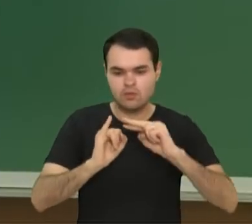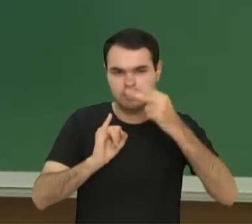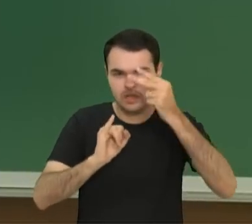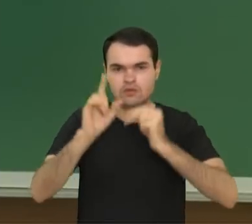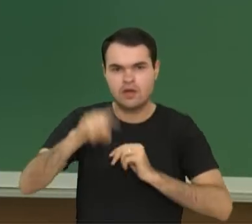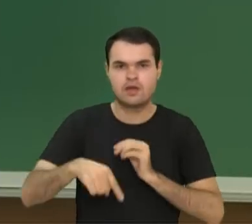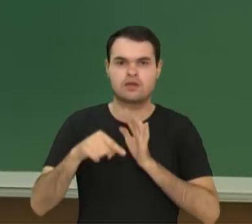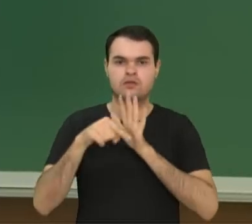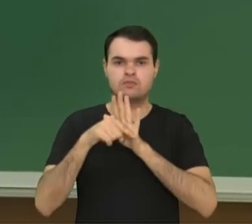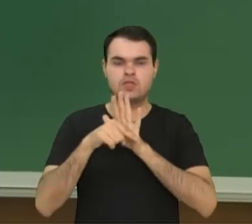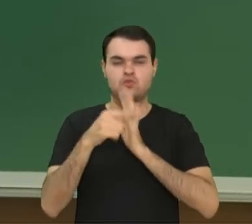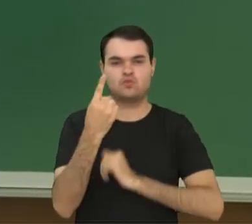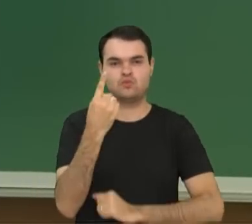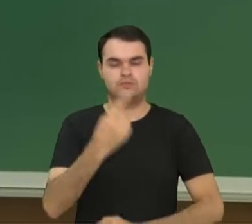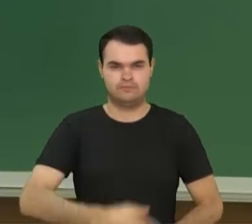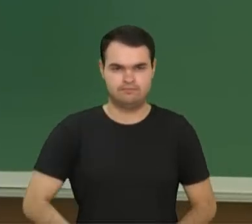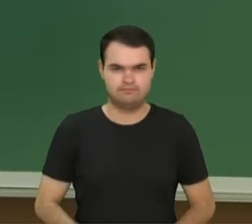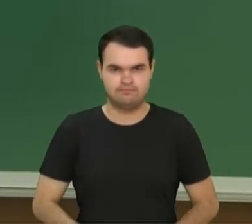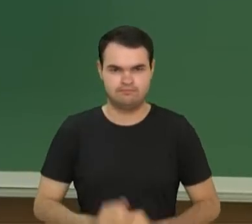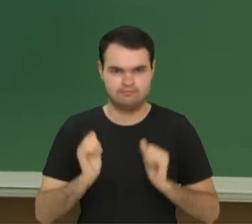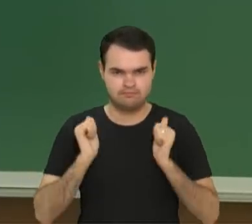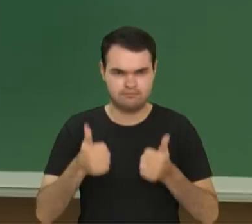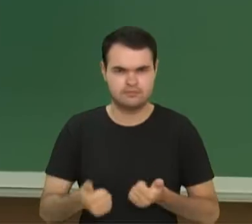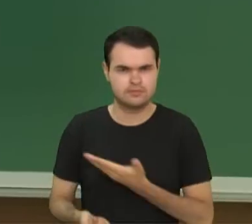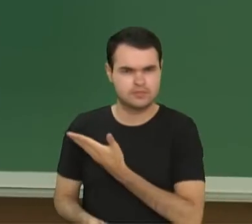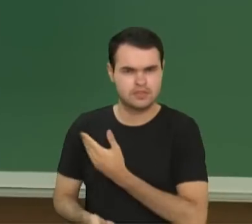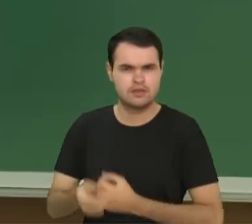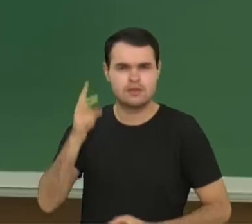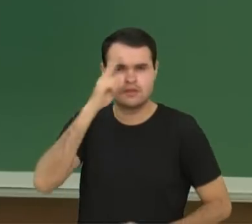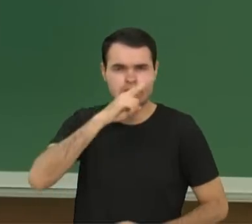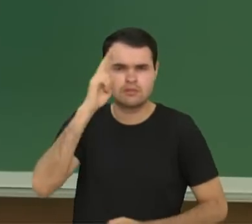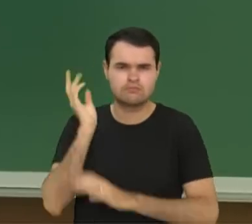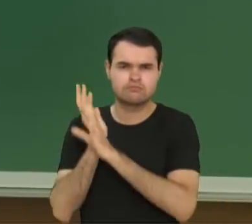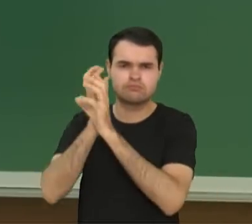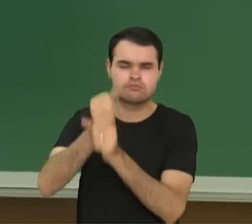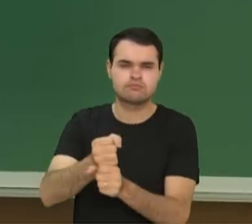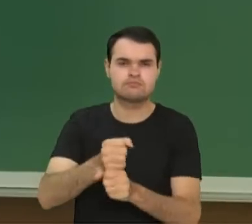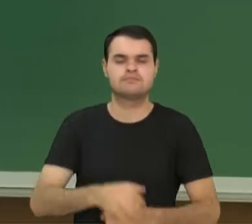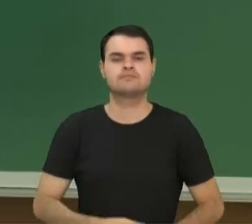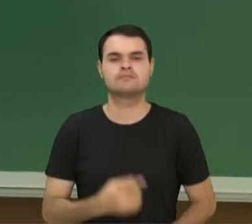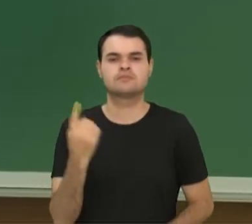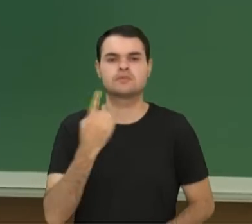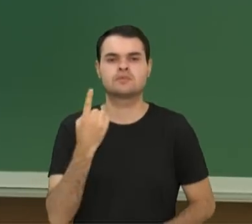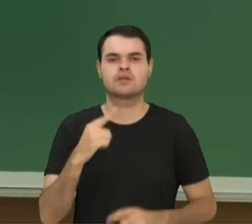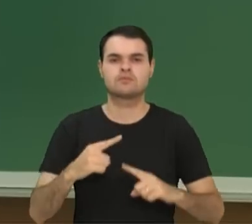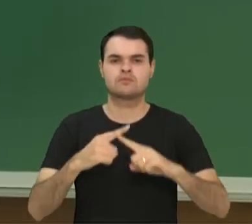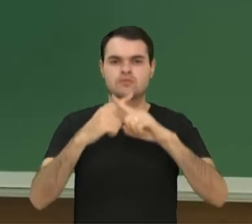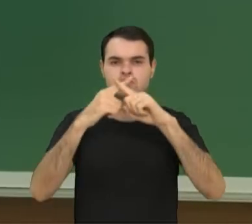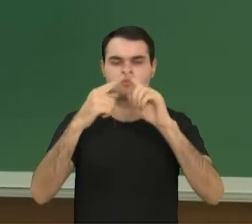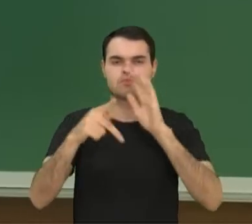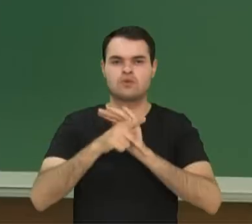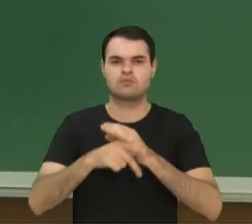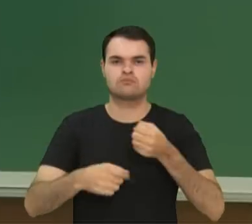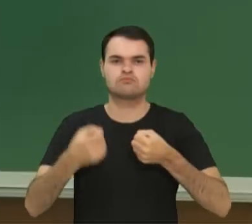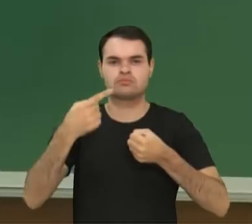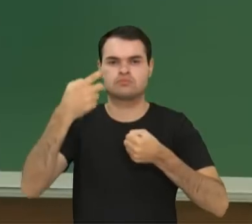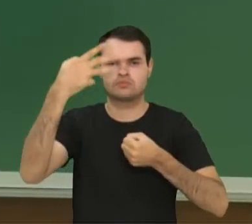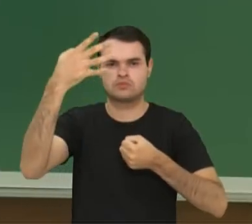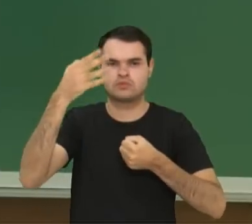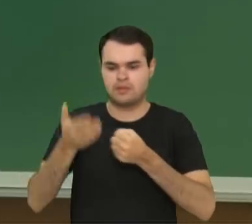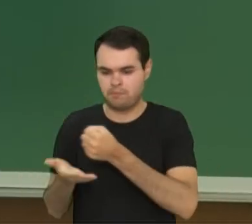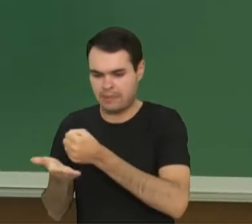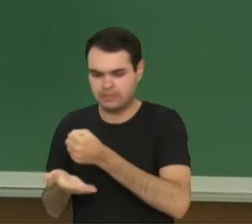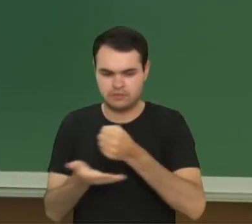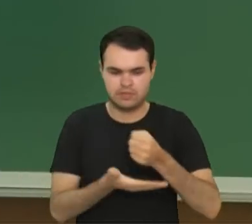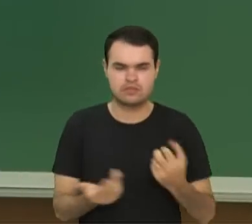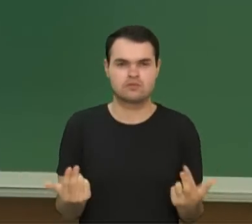1. Tranquilo? Então vamos relembrar essas propriedades aqui. A primeira, multiplicação de potências de mesma base.